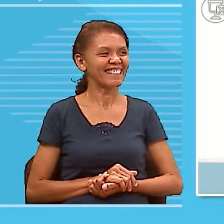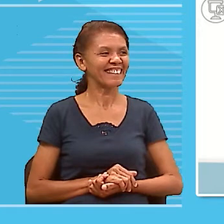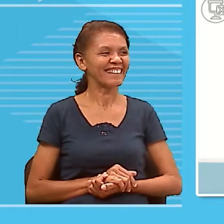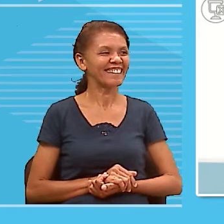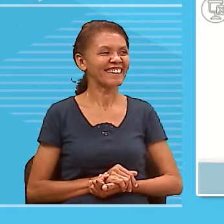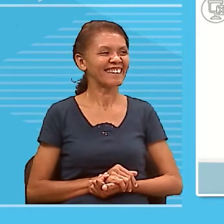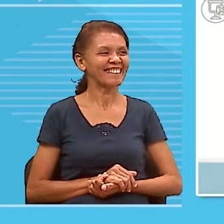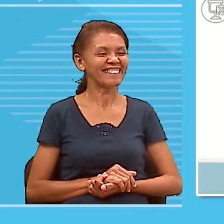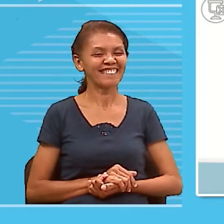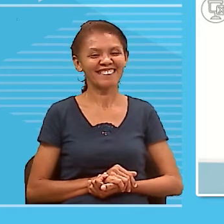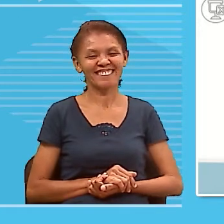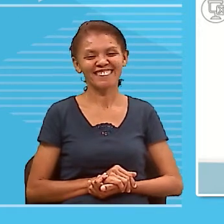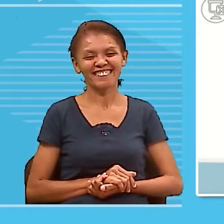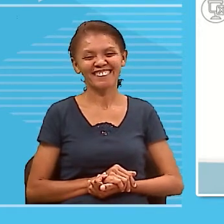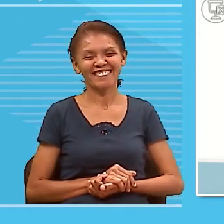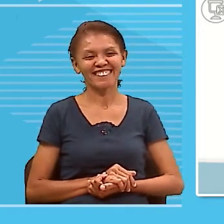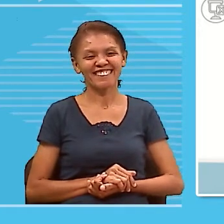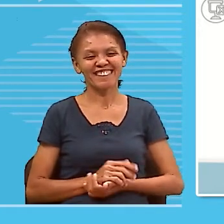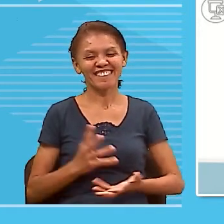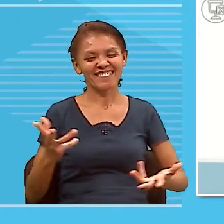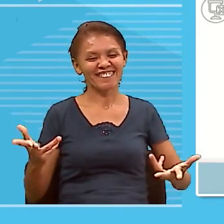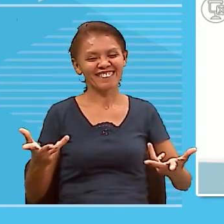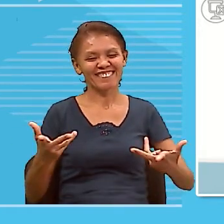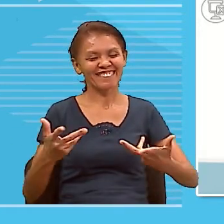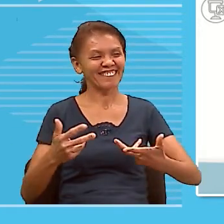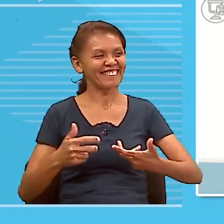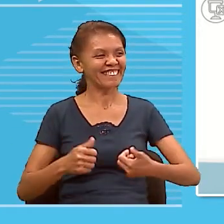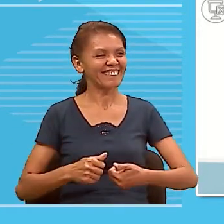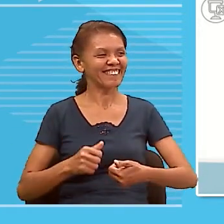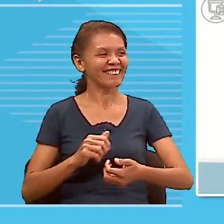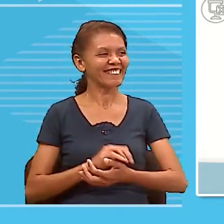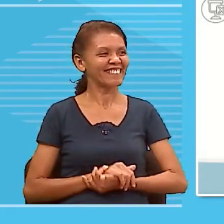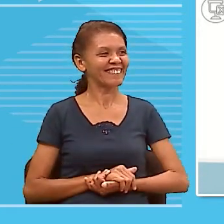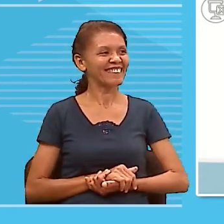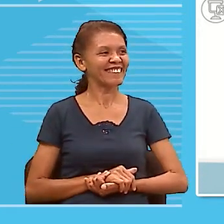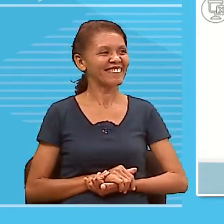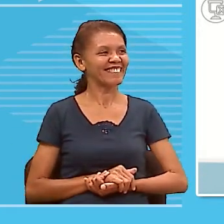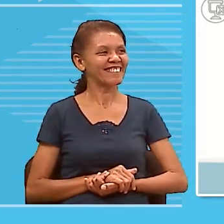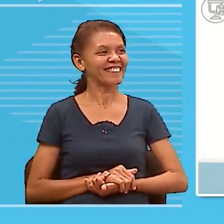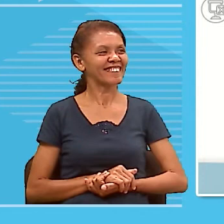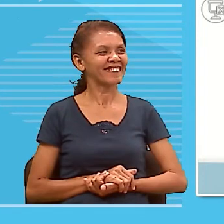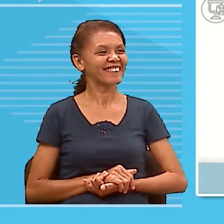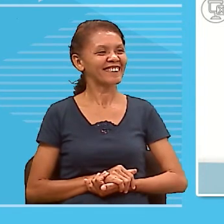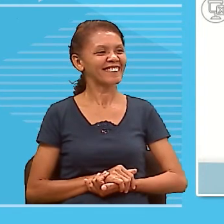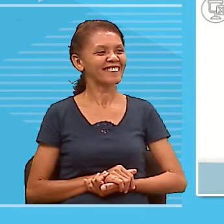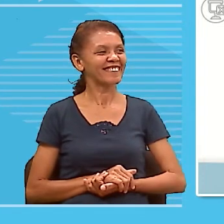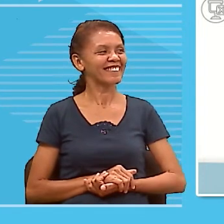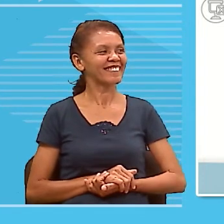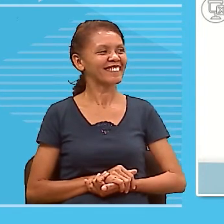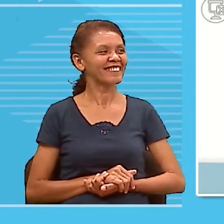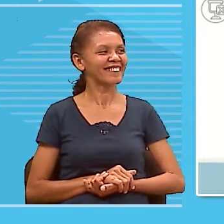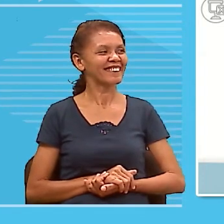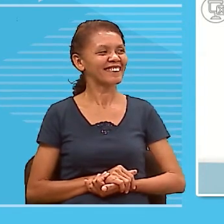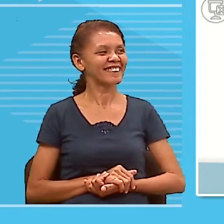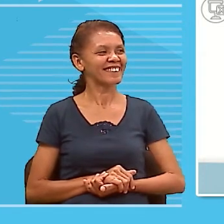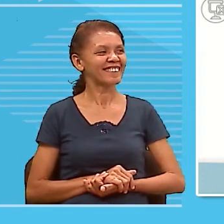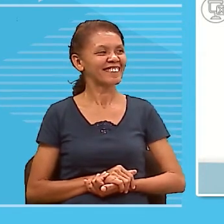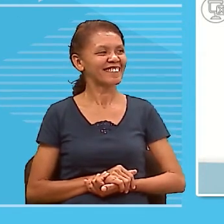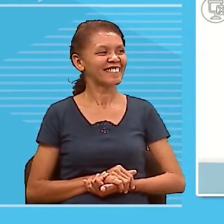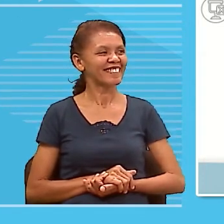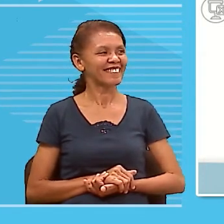coisa boa gente Condição letra D maravilha vamos fazer mais uma bora né